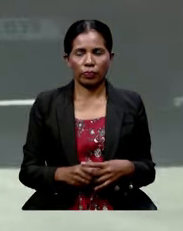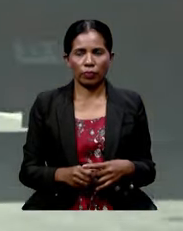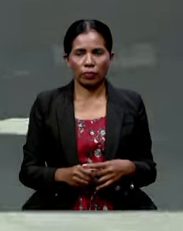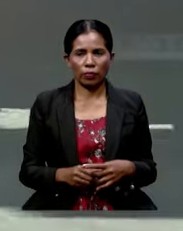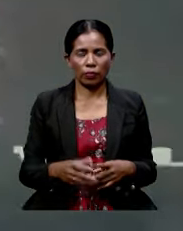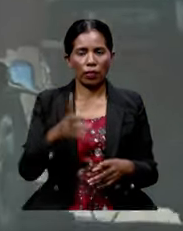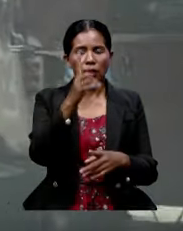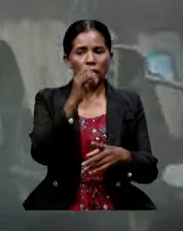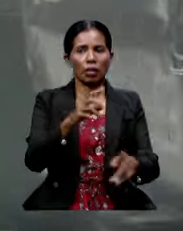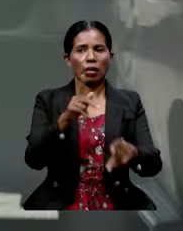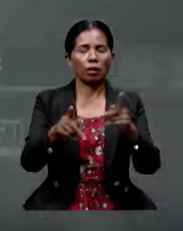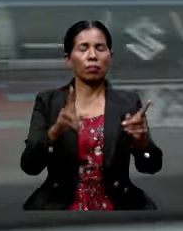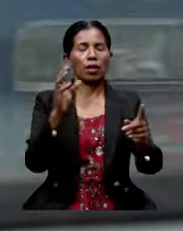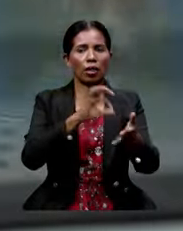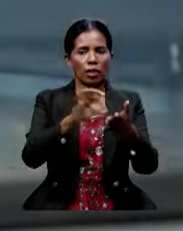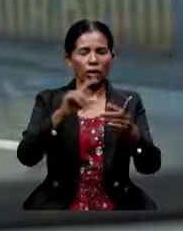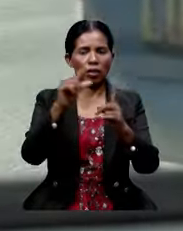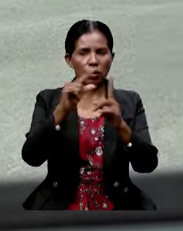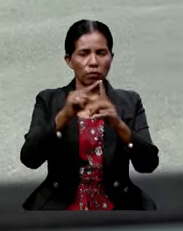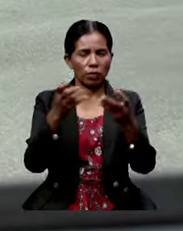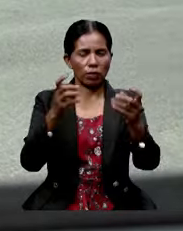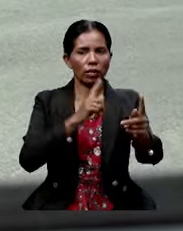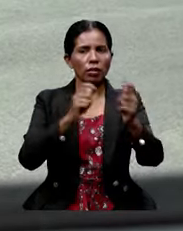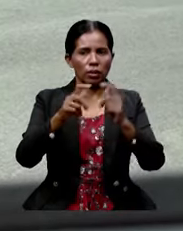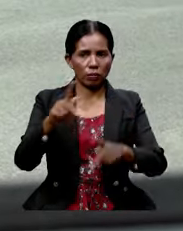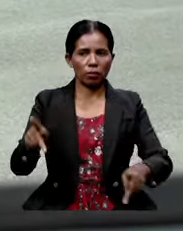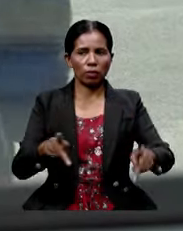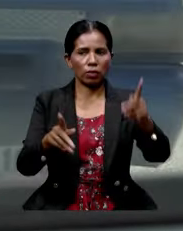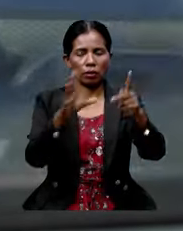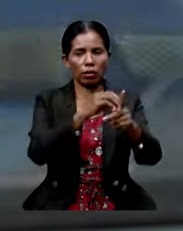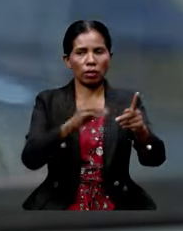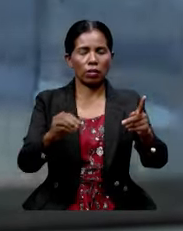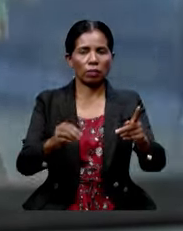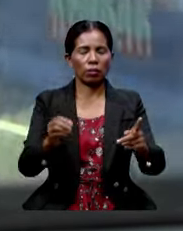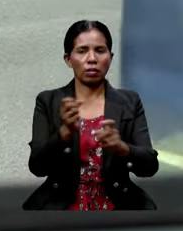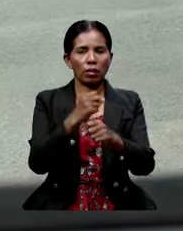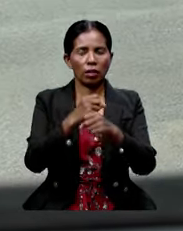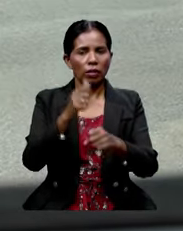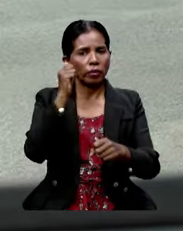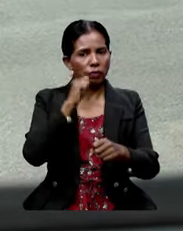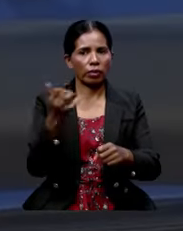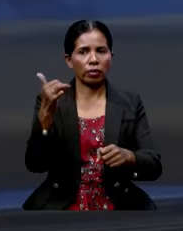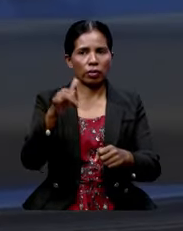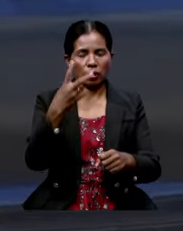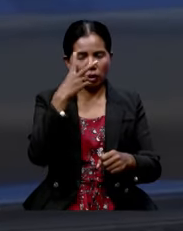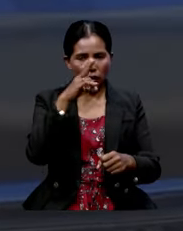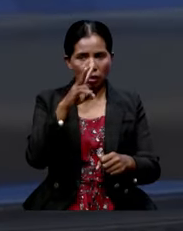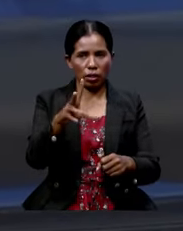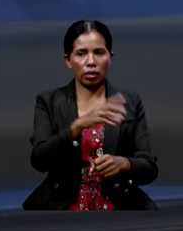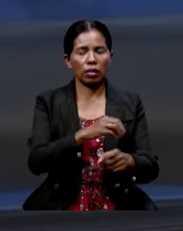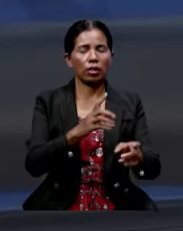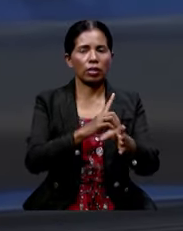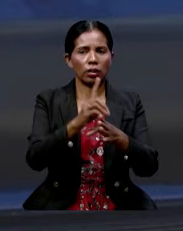Ia dili em hakere kliafuan oioin ia transporte público no balon ate insulta feto sira. Hareba realidade ne,